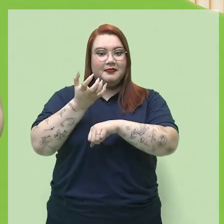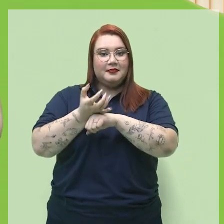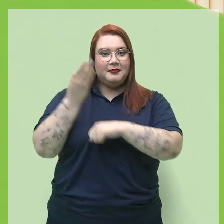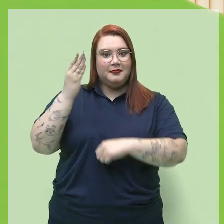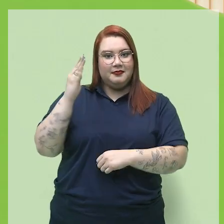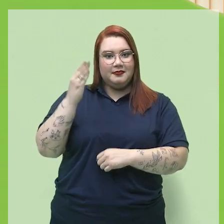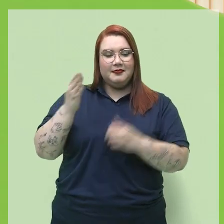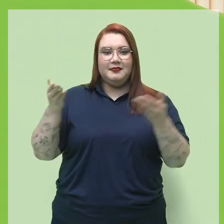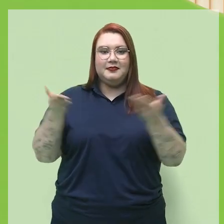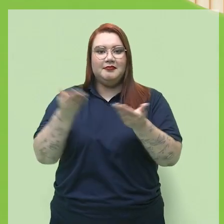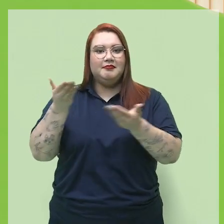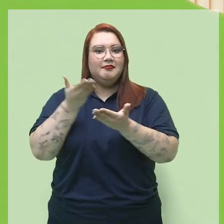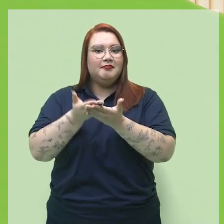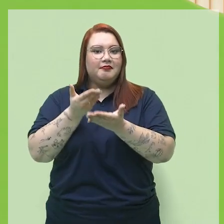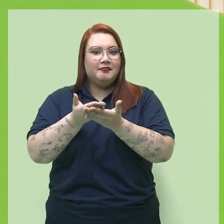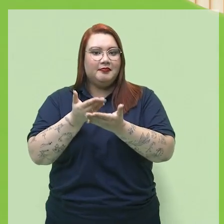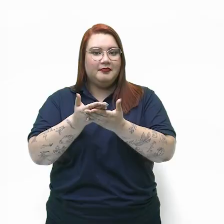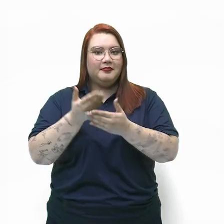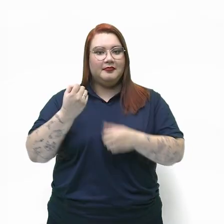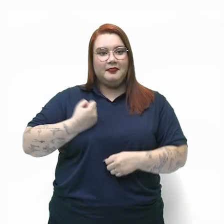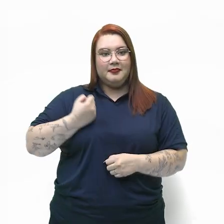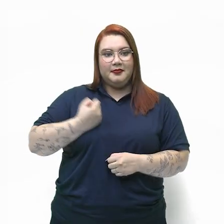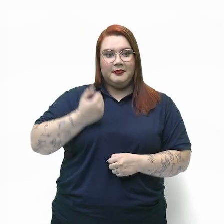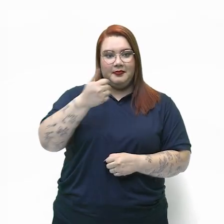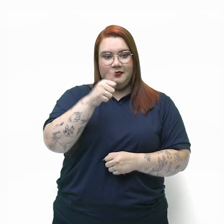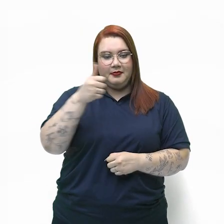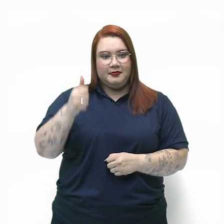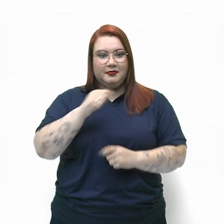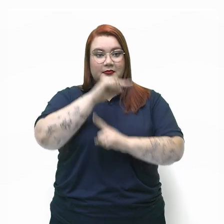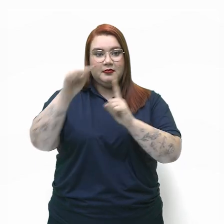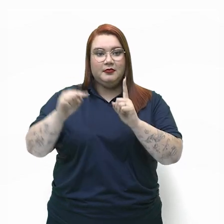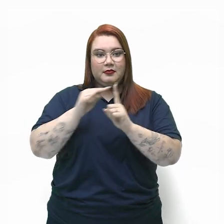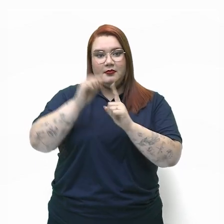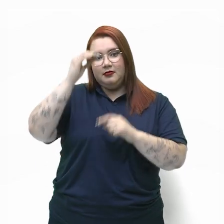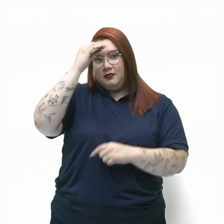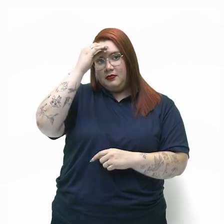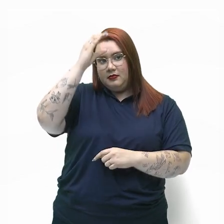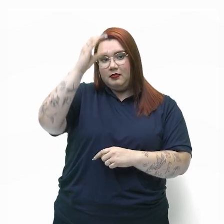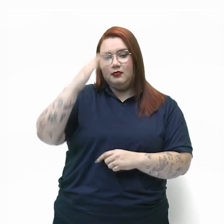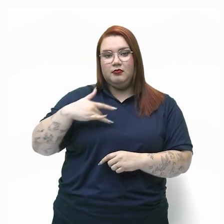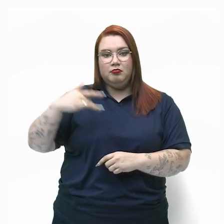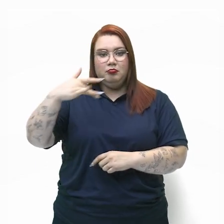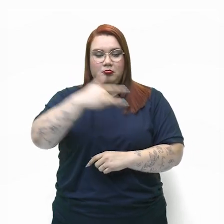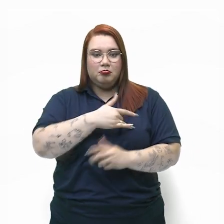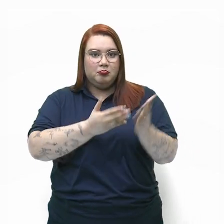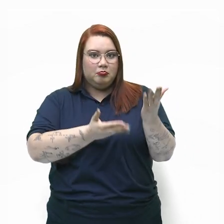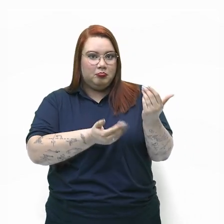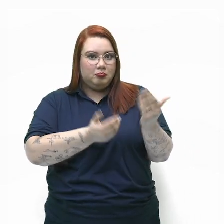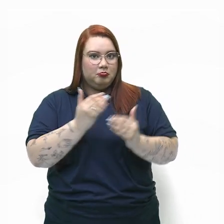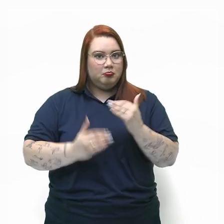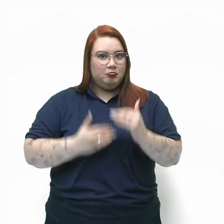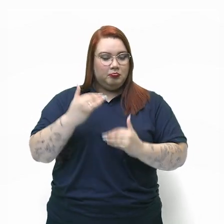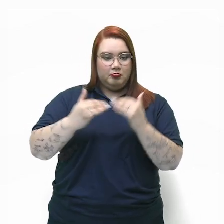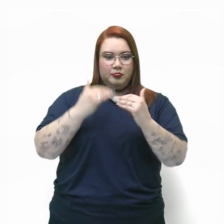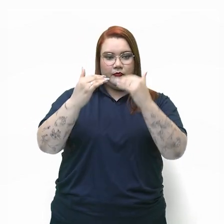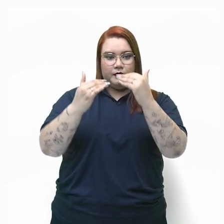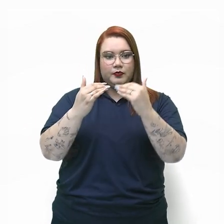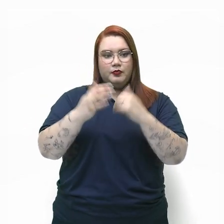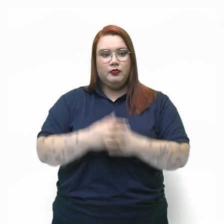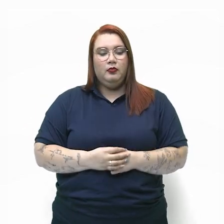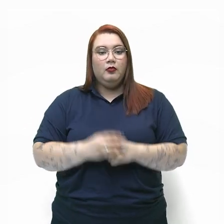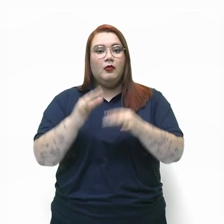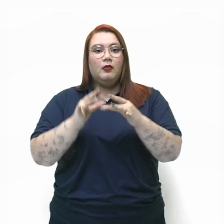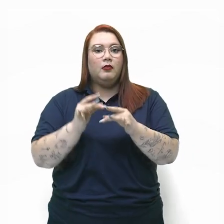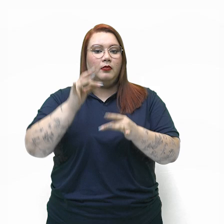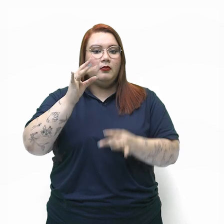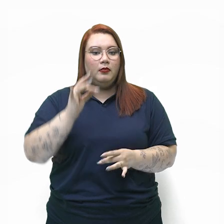Biologia. Vamos observar agora a aula de número 11. Objeto de conhecimento, saúde e vulnerabilidade das